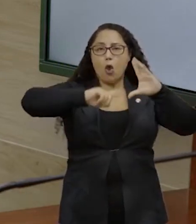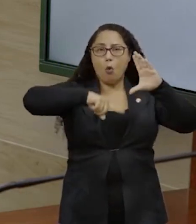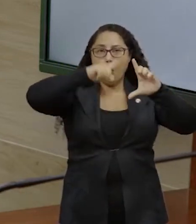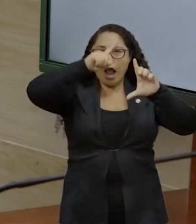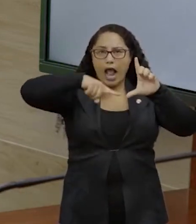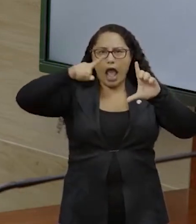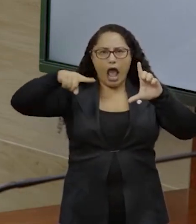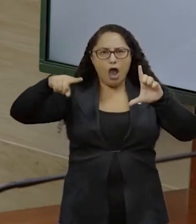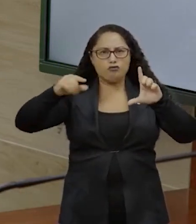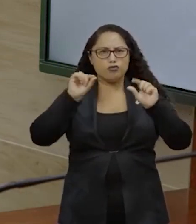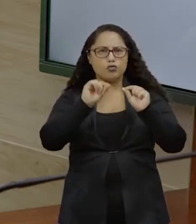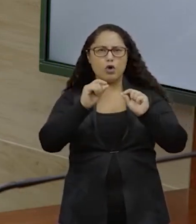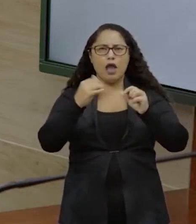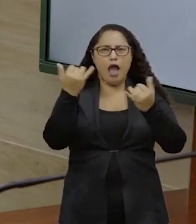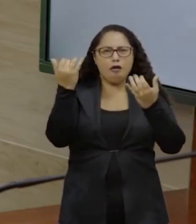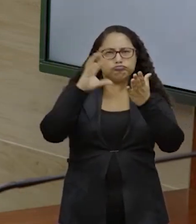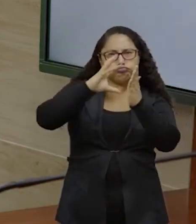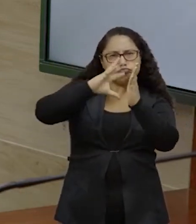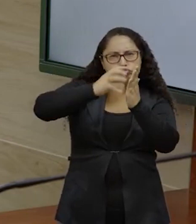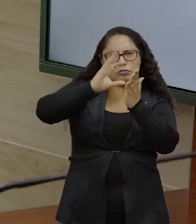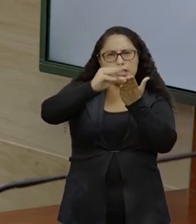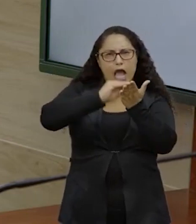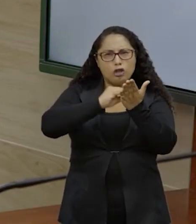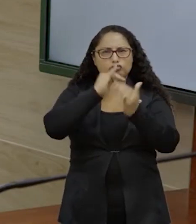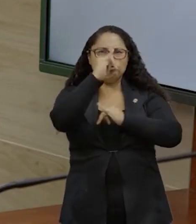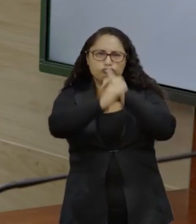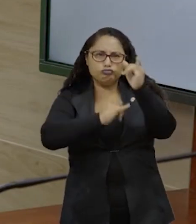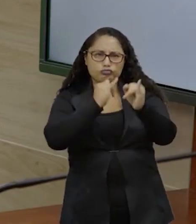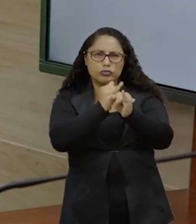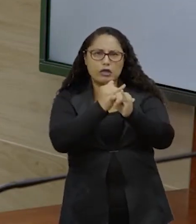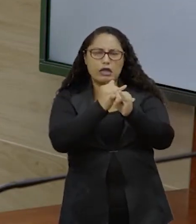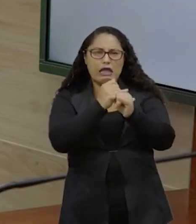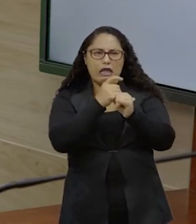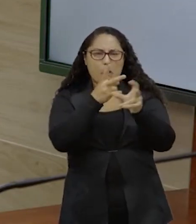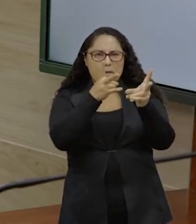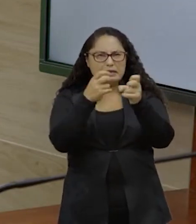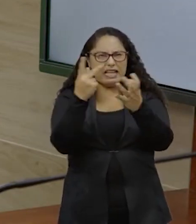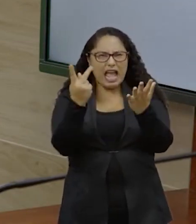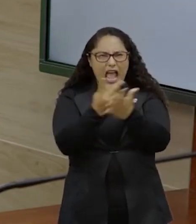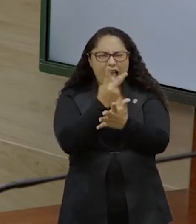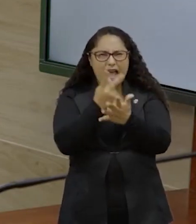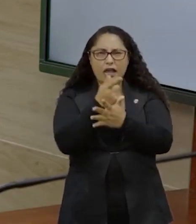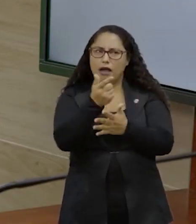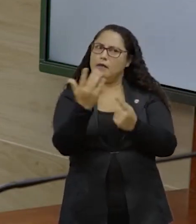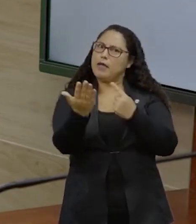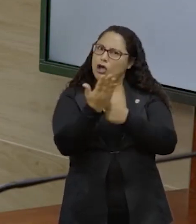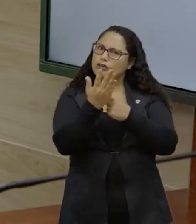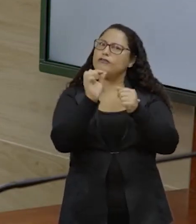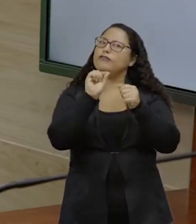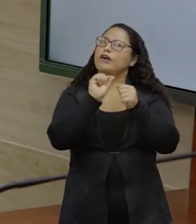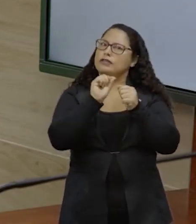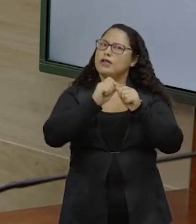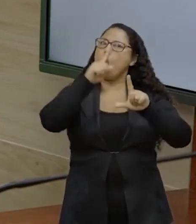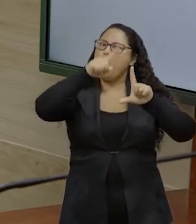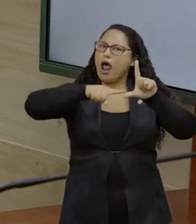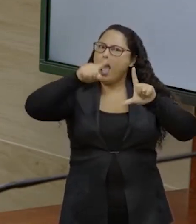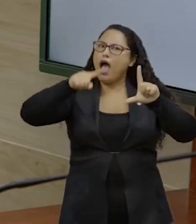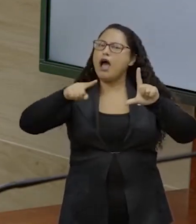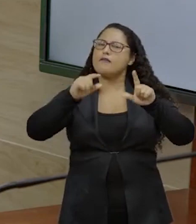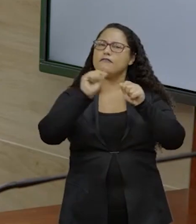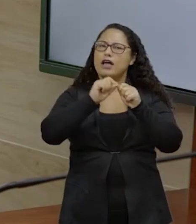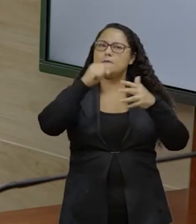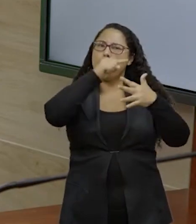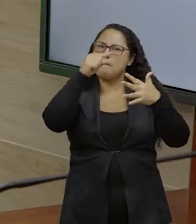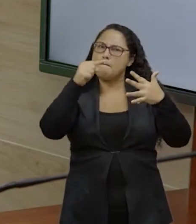estava fazendo uma análise de uns dados de bioinformática, e eu percebi que ele errou. Eu falei assim, olha, me ajuda aí a fazer um gráfico. Aí ele, faz assim,